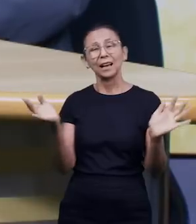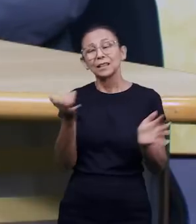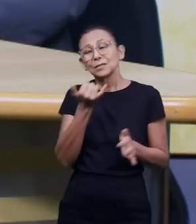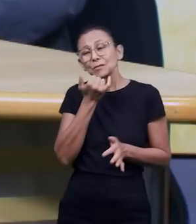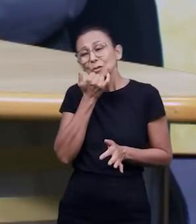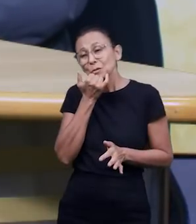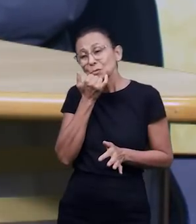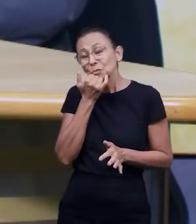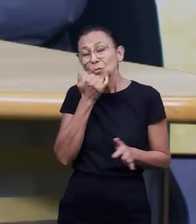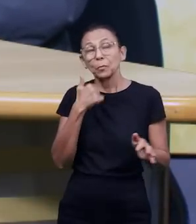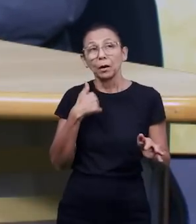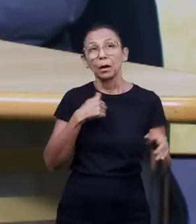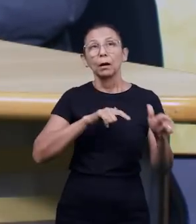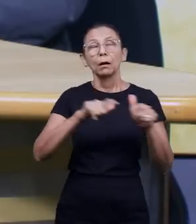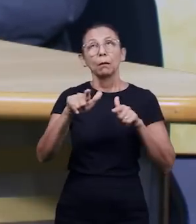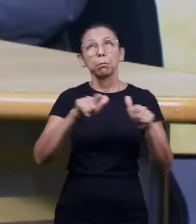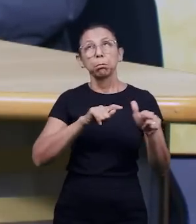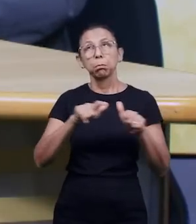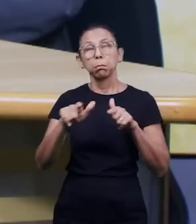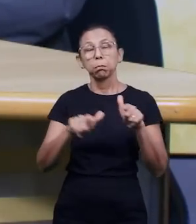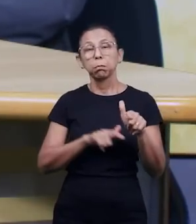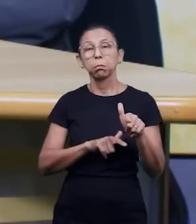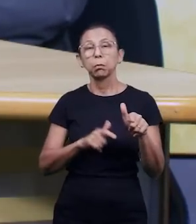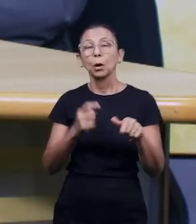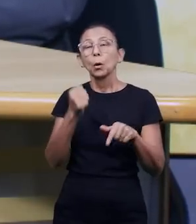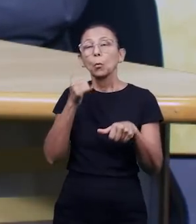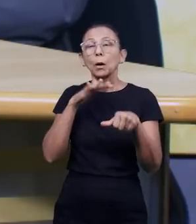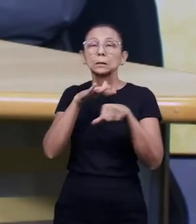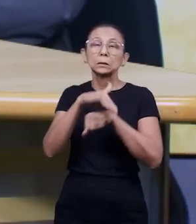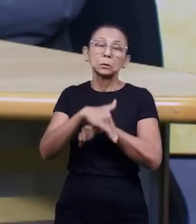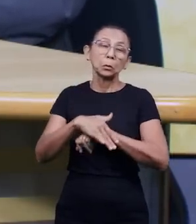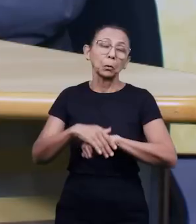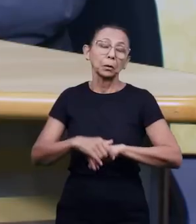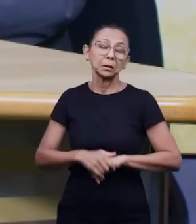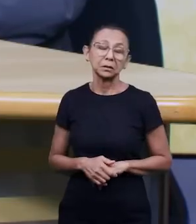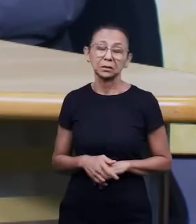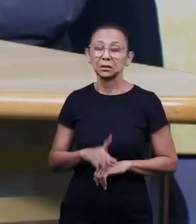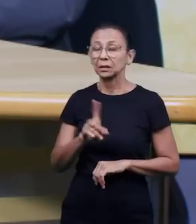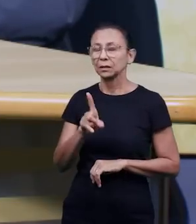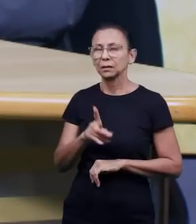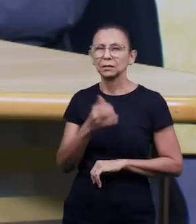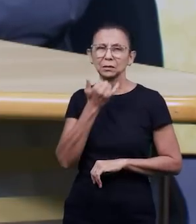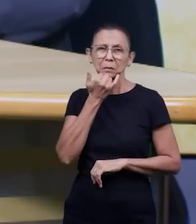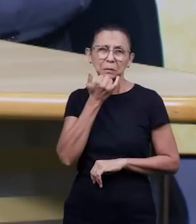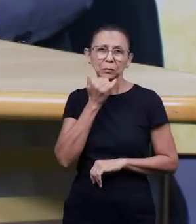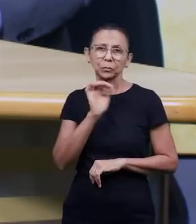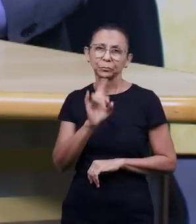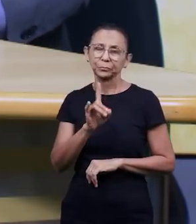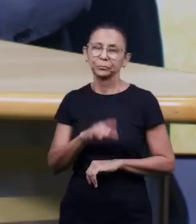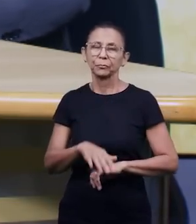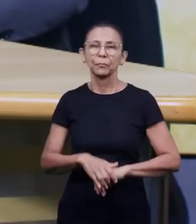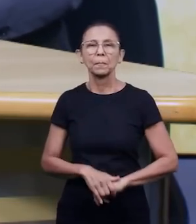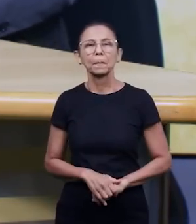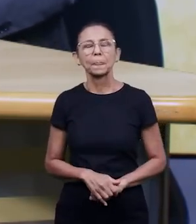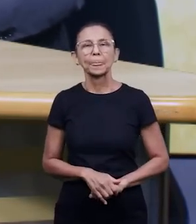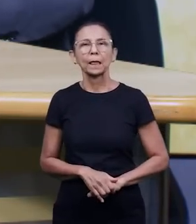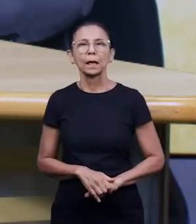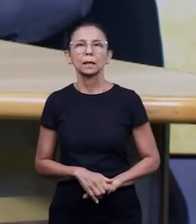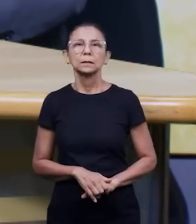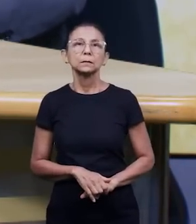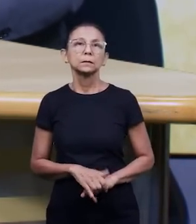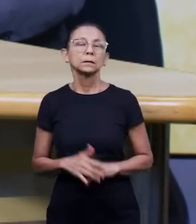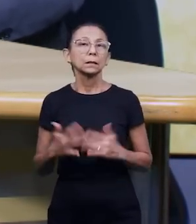esse recuo do crente em participar dos cultos, vem pouco aos cultos, passa uma semana sem